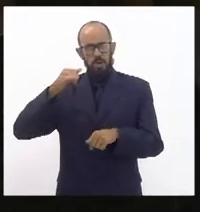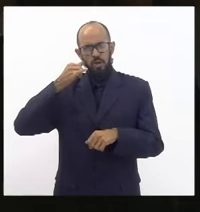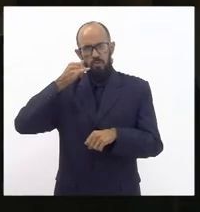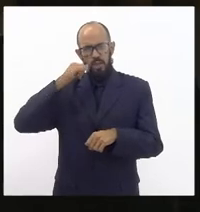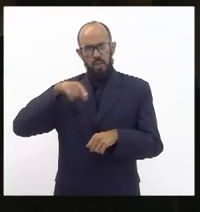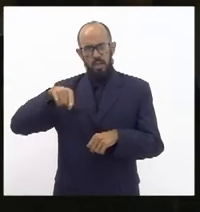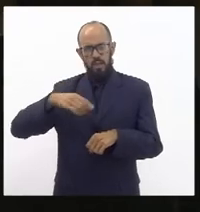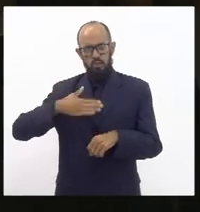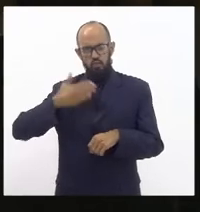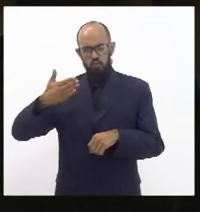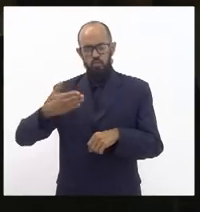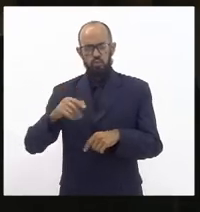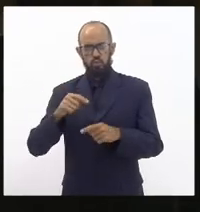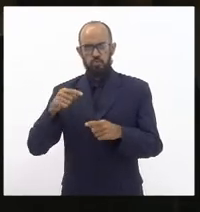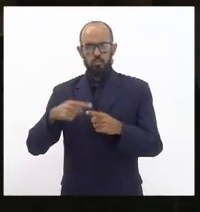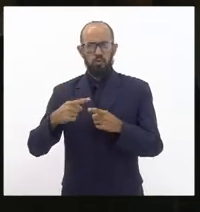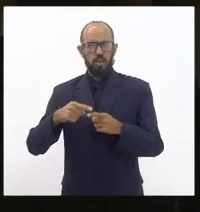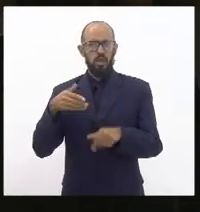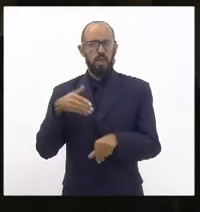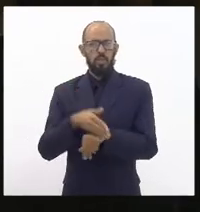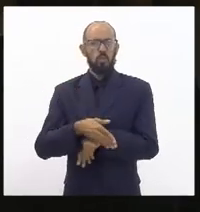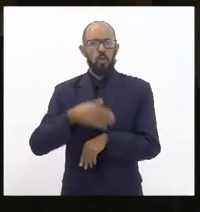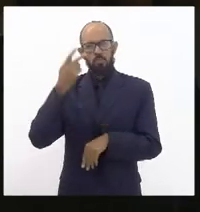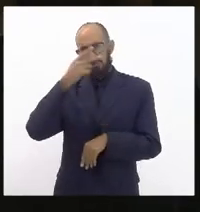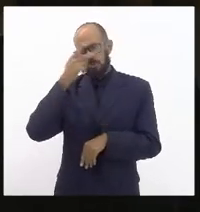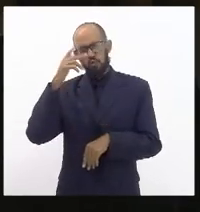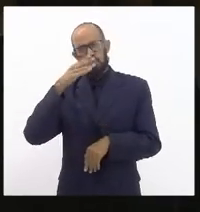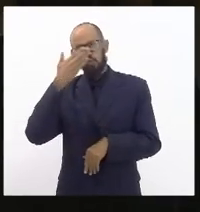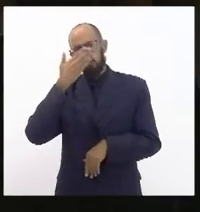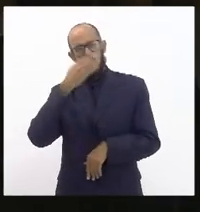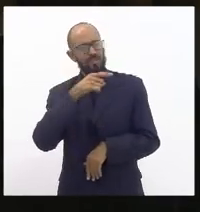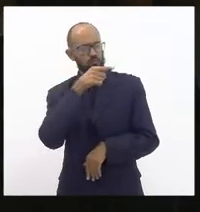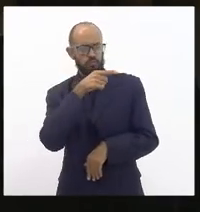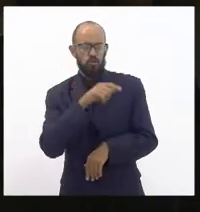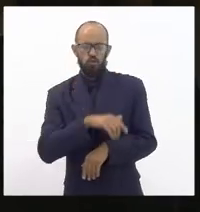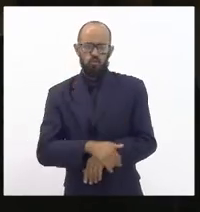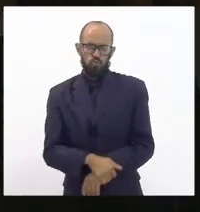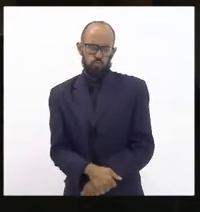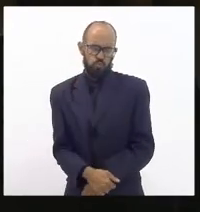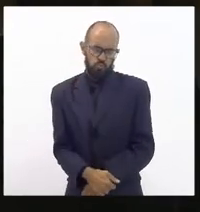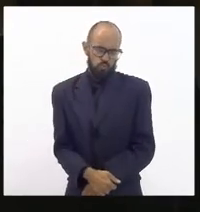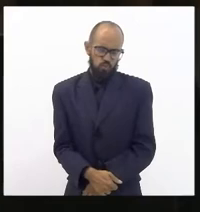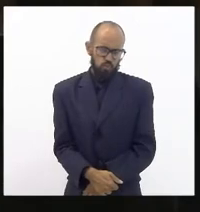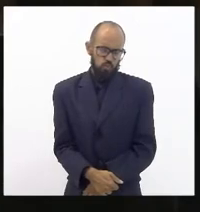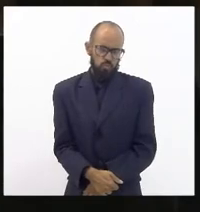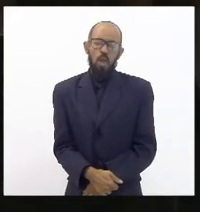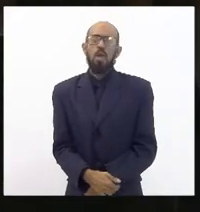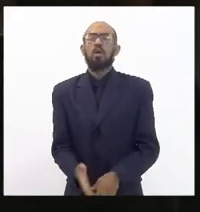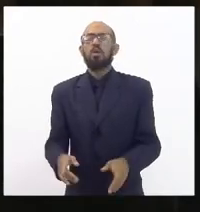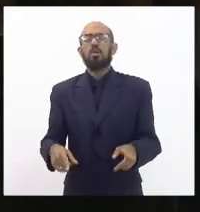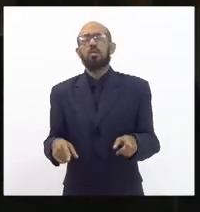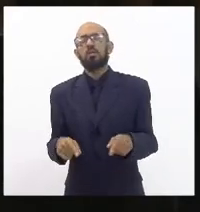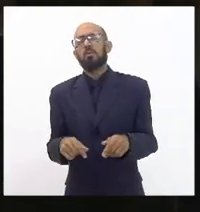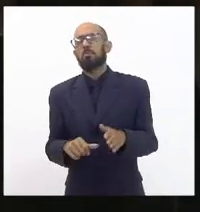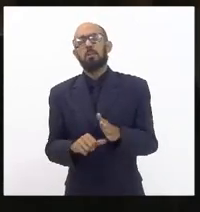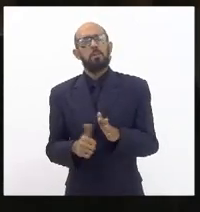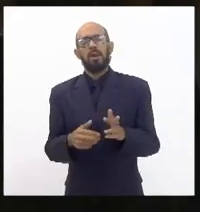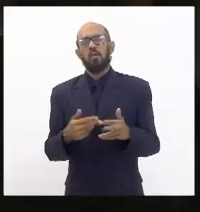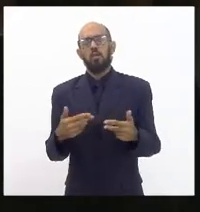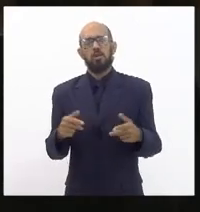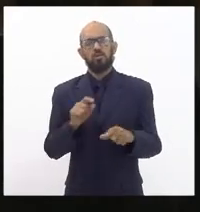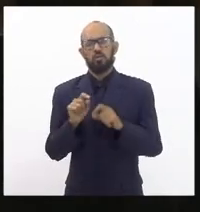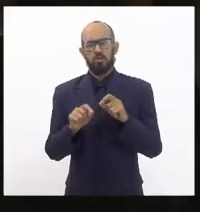assustar né como a presença de uma pessoa que elas nunca viram provavelmente e a primeira coisa que me chamou atenção